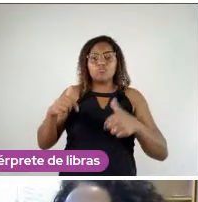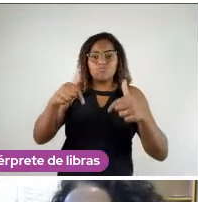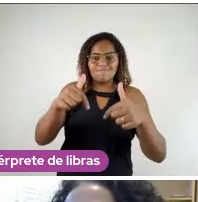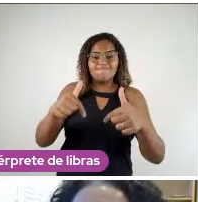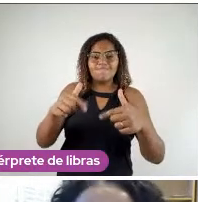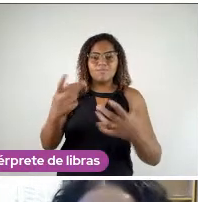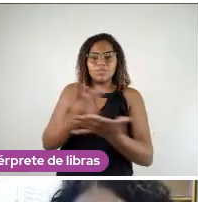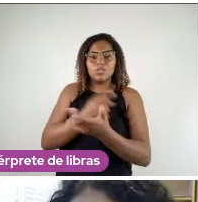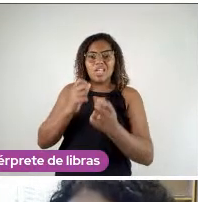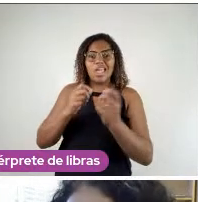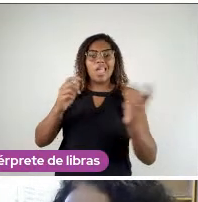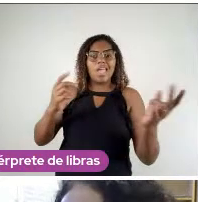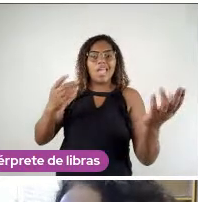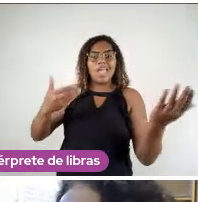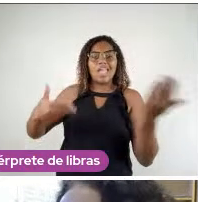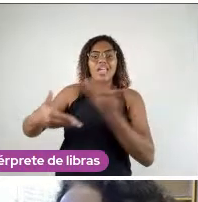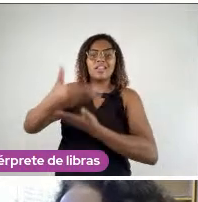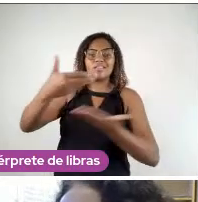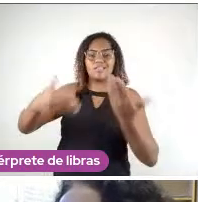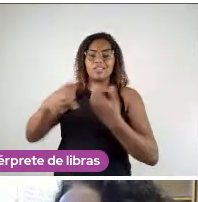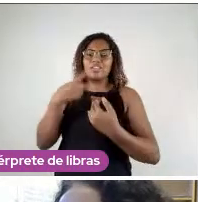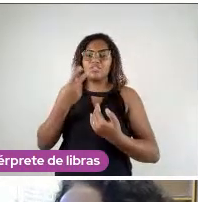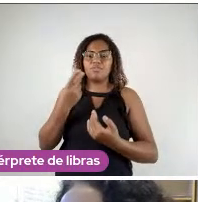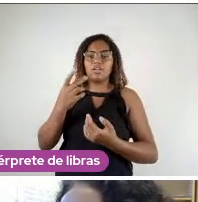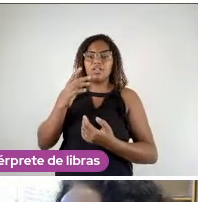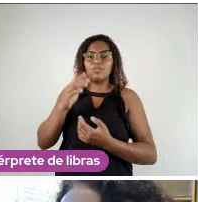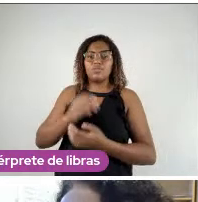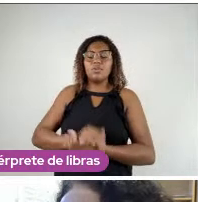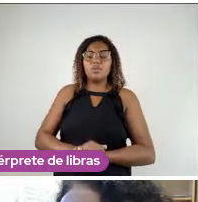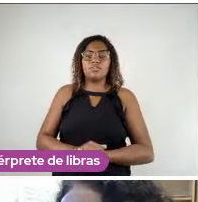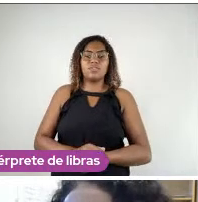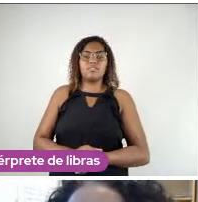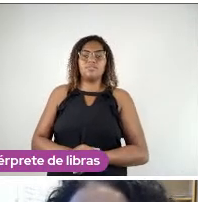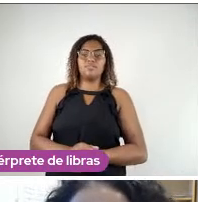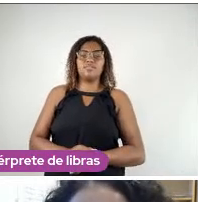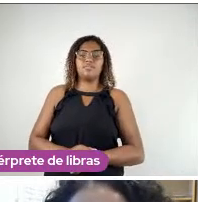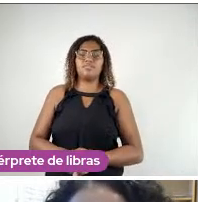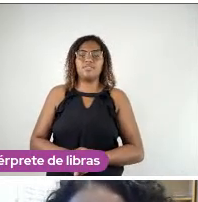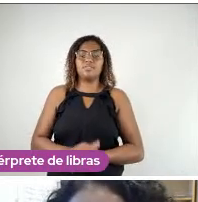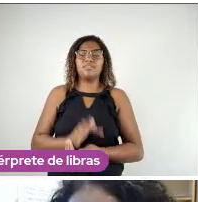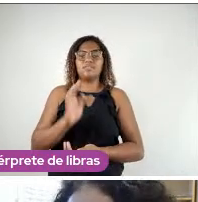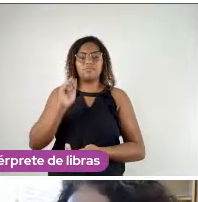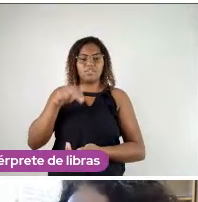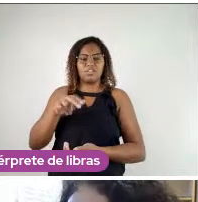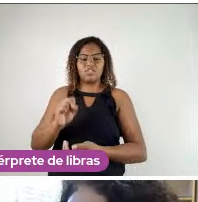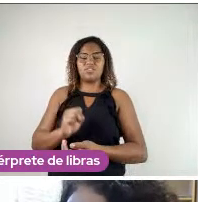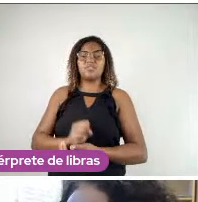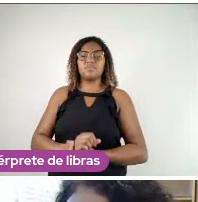estão muito relacionados do que a gente chama da Blue Economy. Bom, eu não vou falar